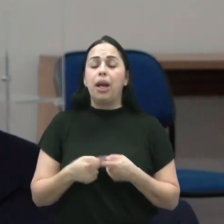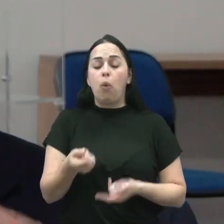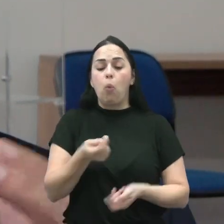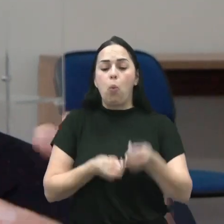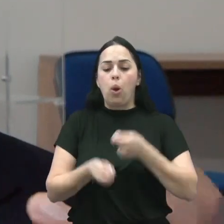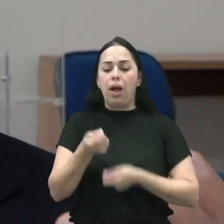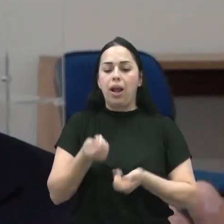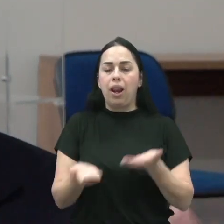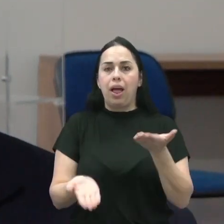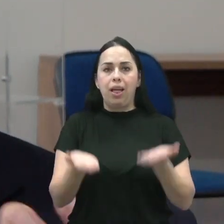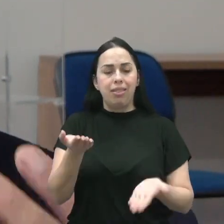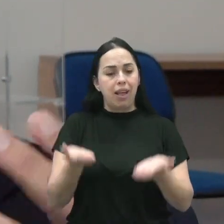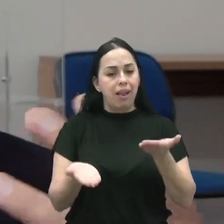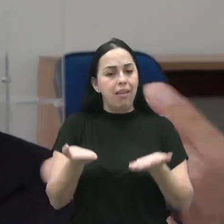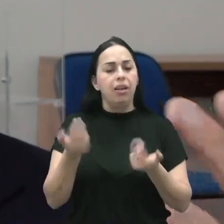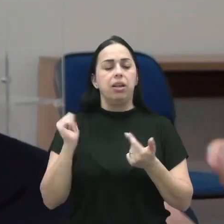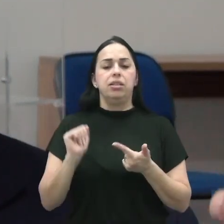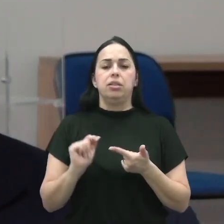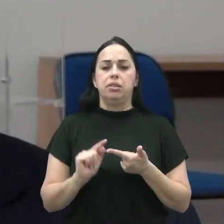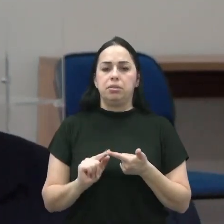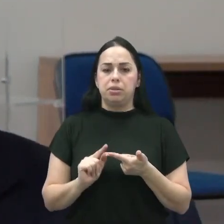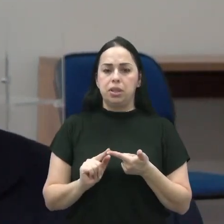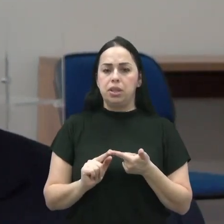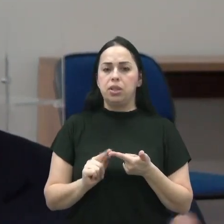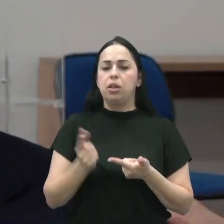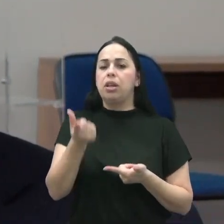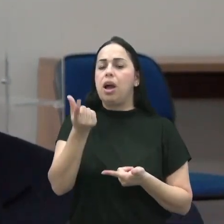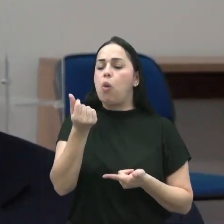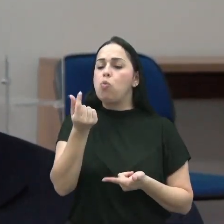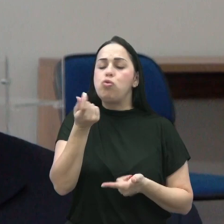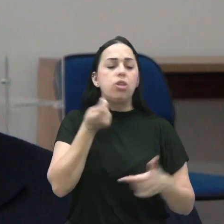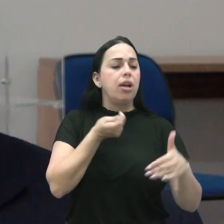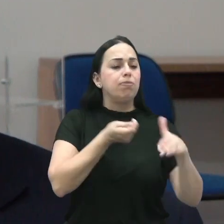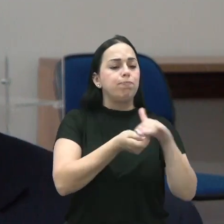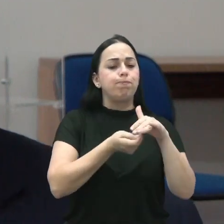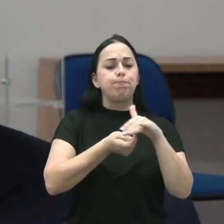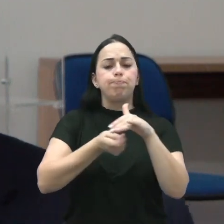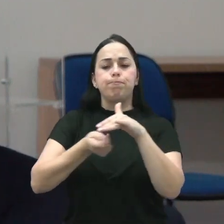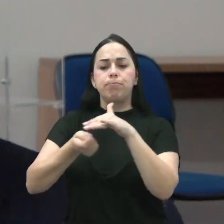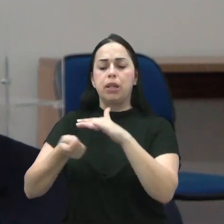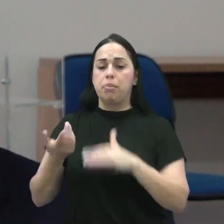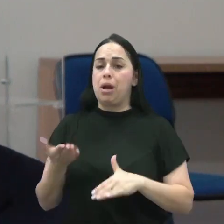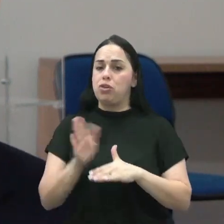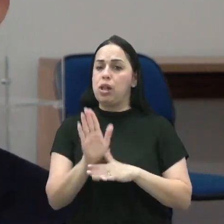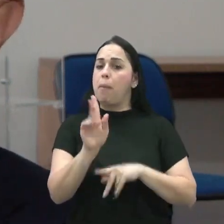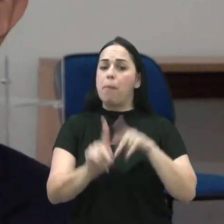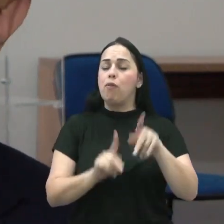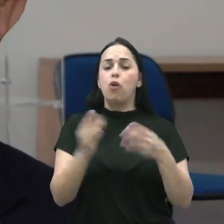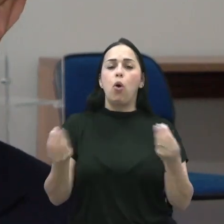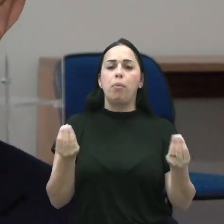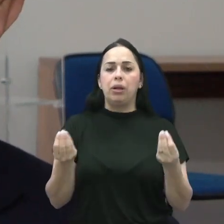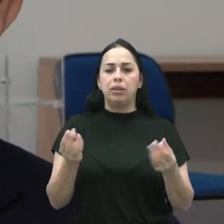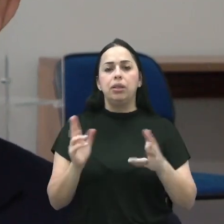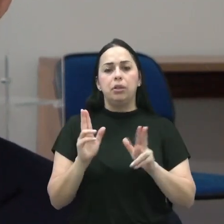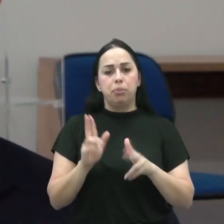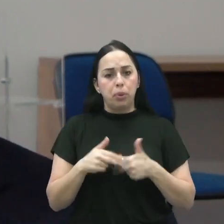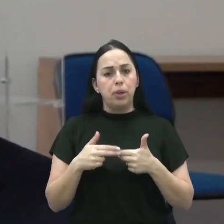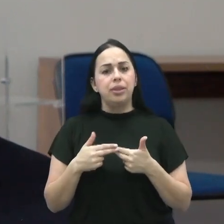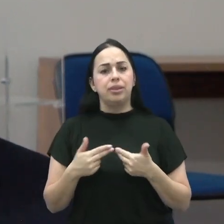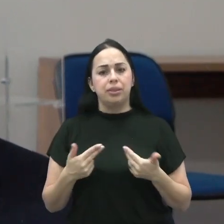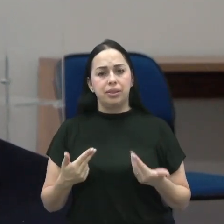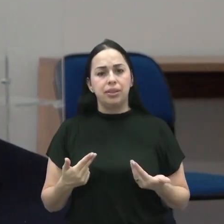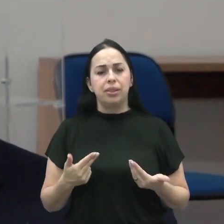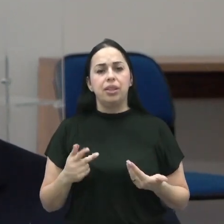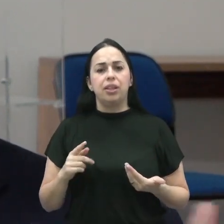para o equilíbrio orçamentário, equilíbrio financeiro, para como que o recurso está sendo aplicado em benefício da população. Então